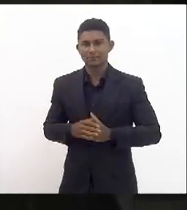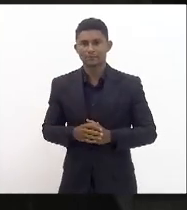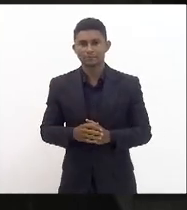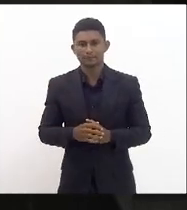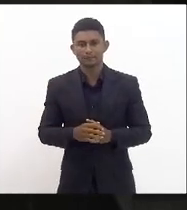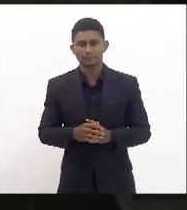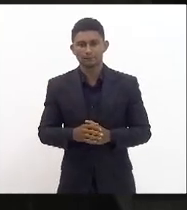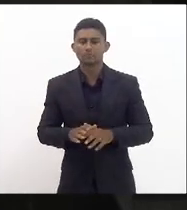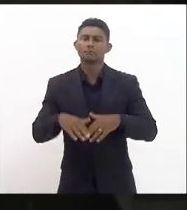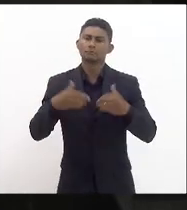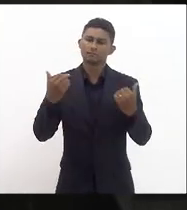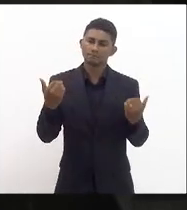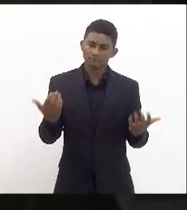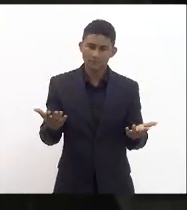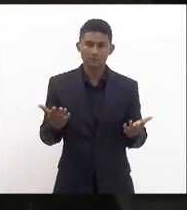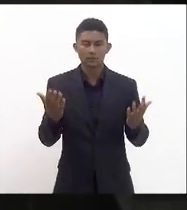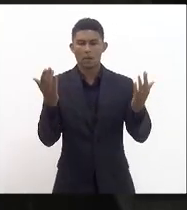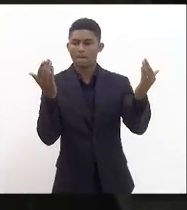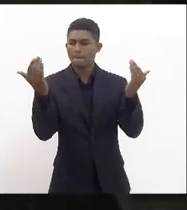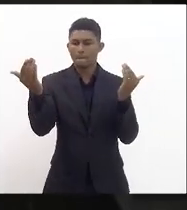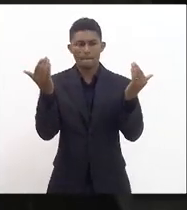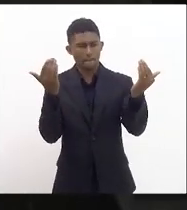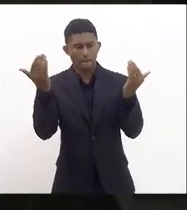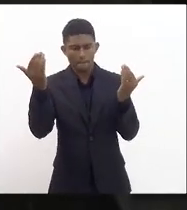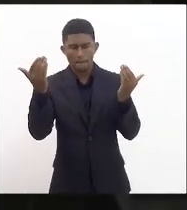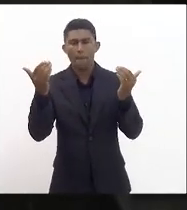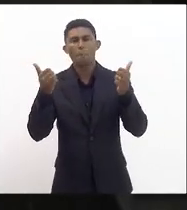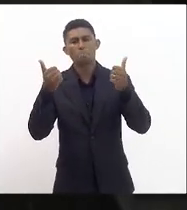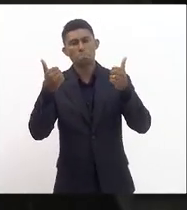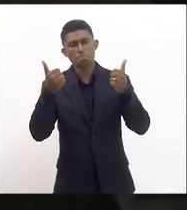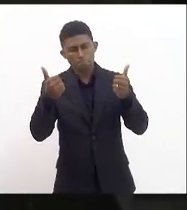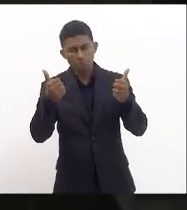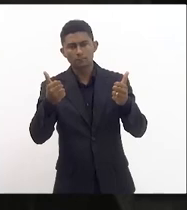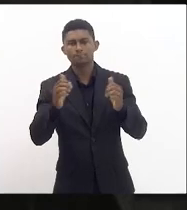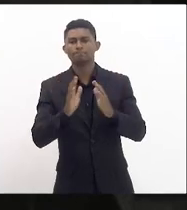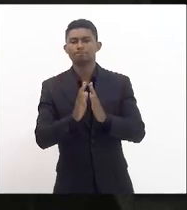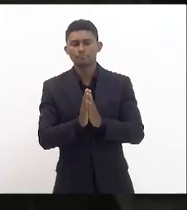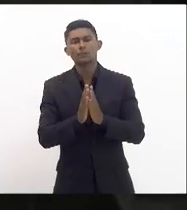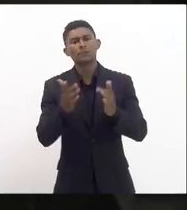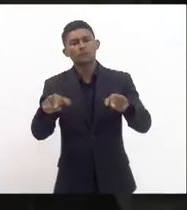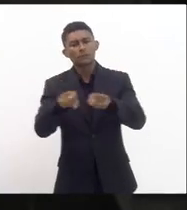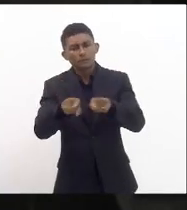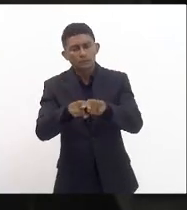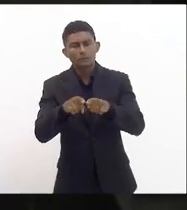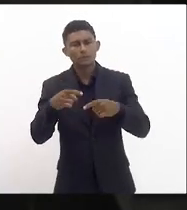Então, feito este paralelo, eu quero chamar a atenção